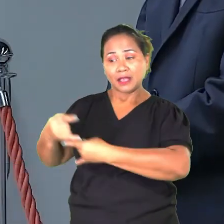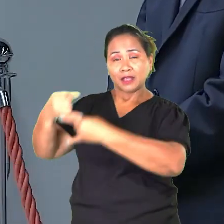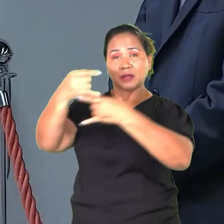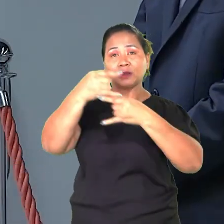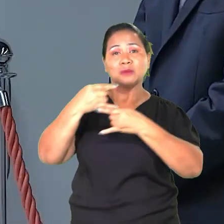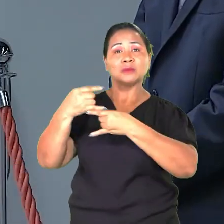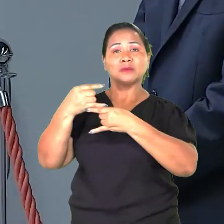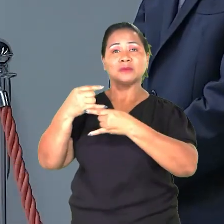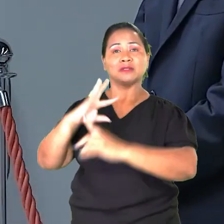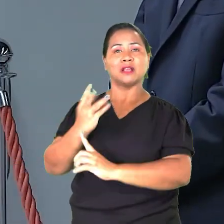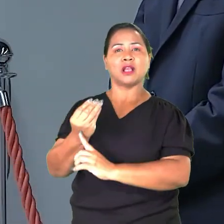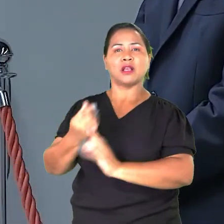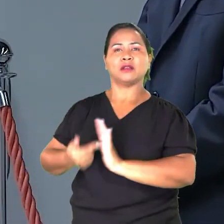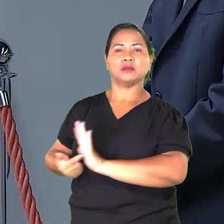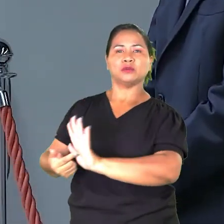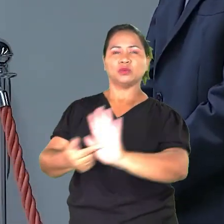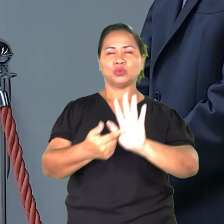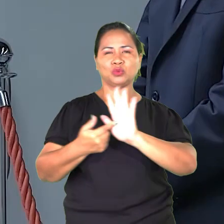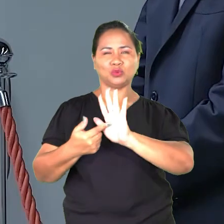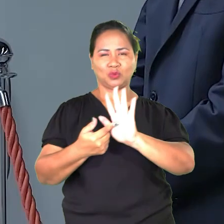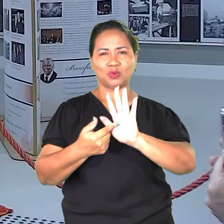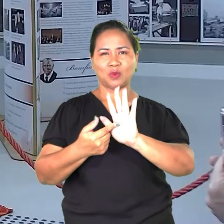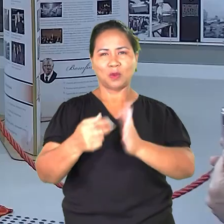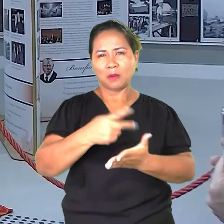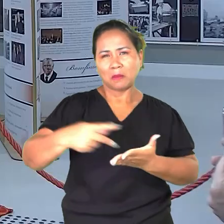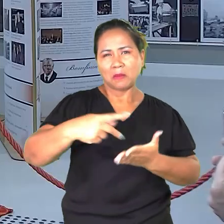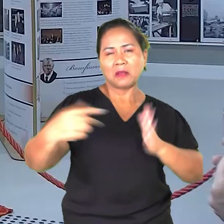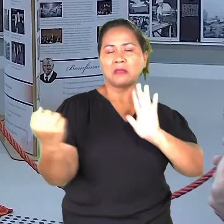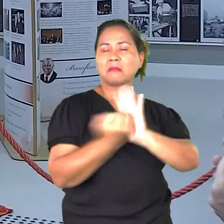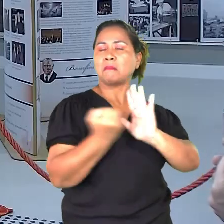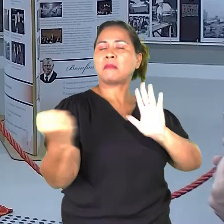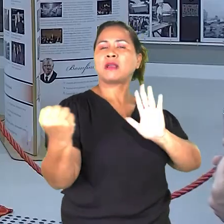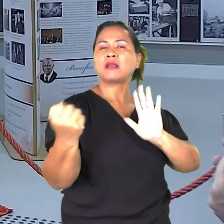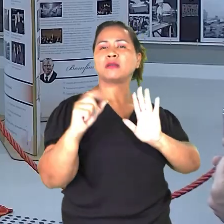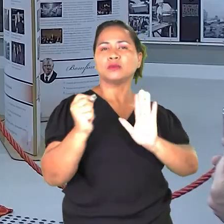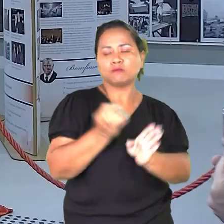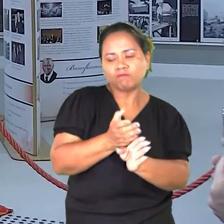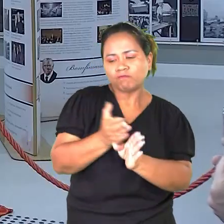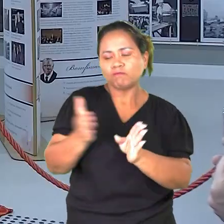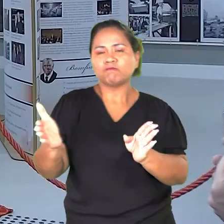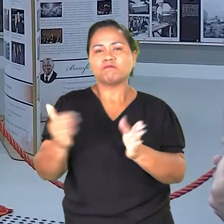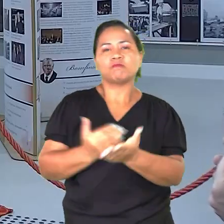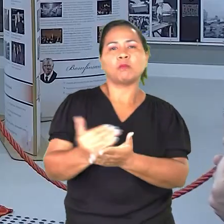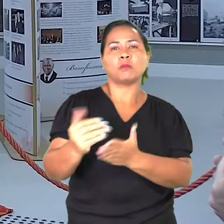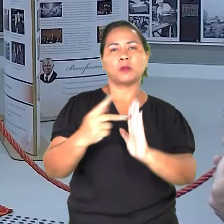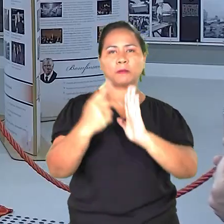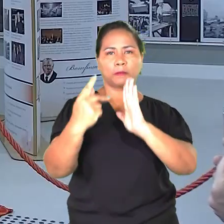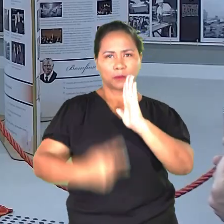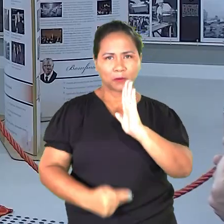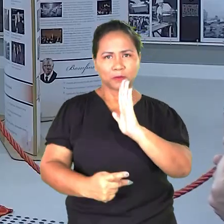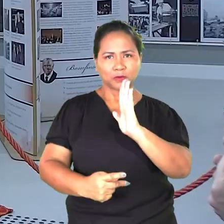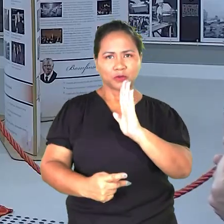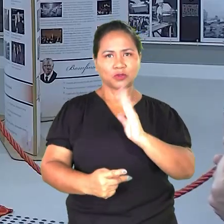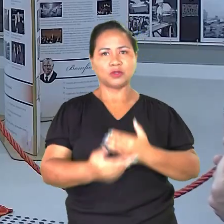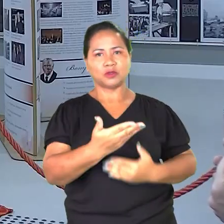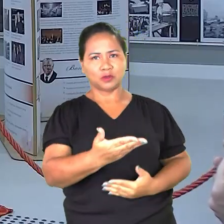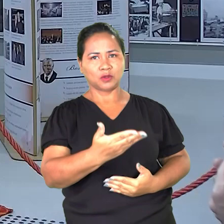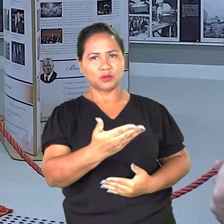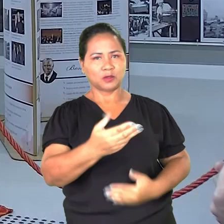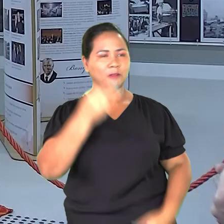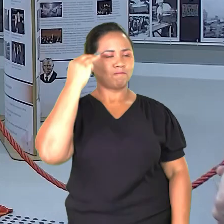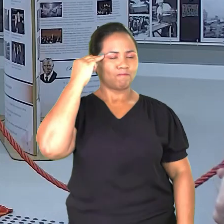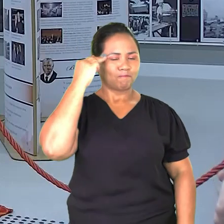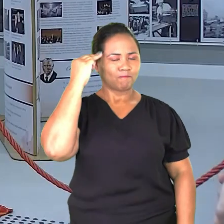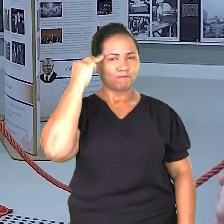A exposição Paulo Bonfim, o poeta das duas cortes, marca um inestimável projeto entre o nosso Centro de